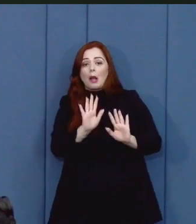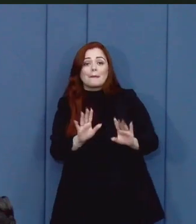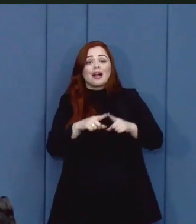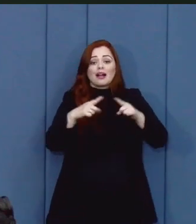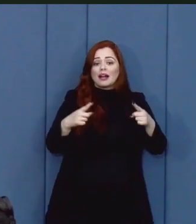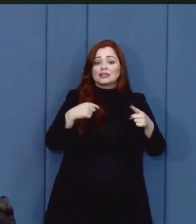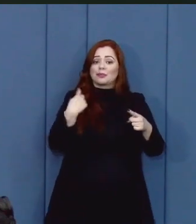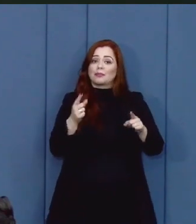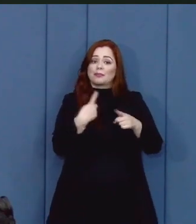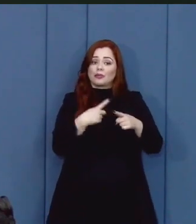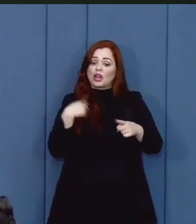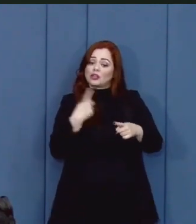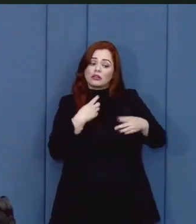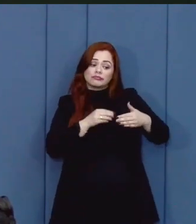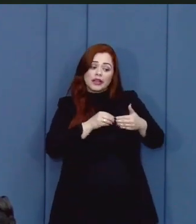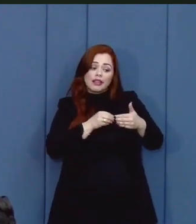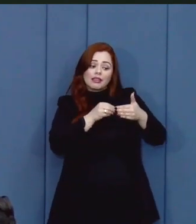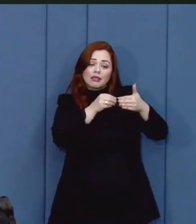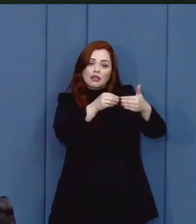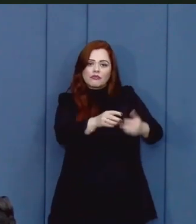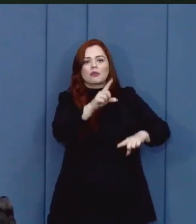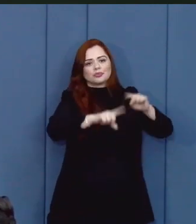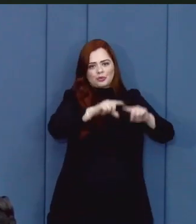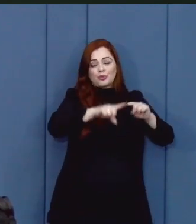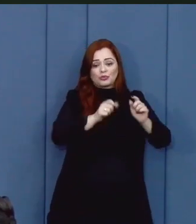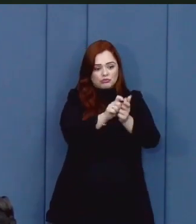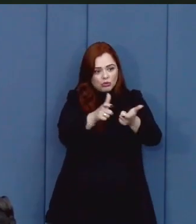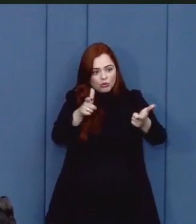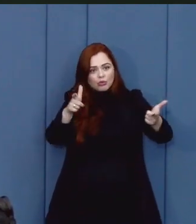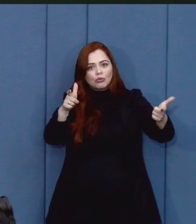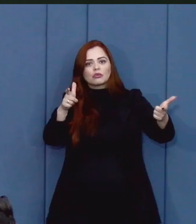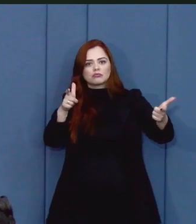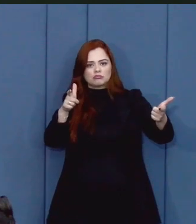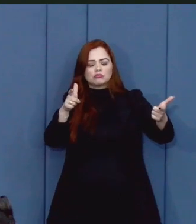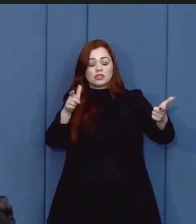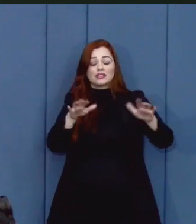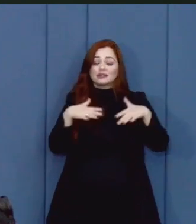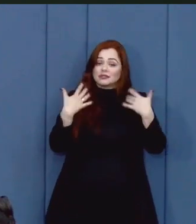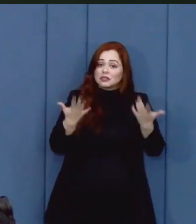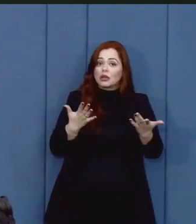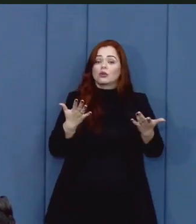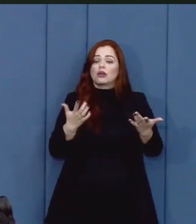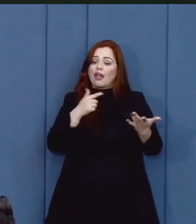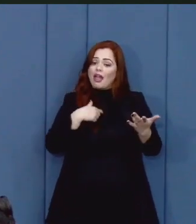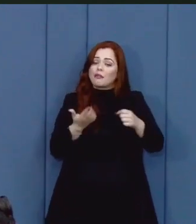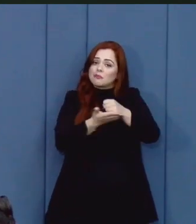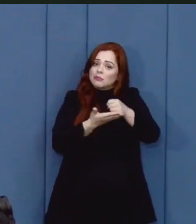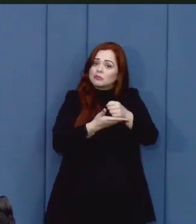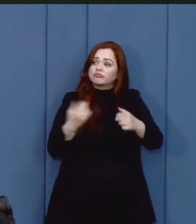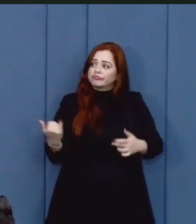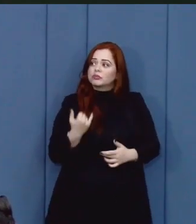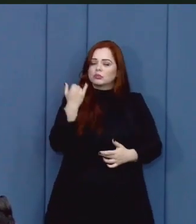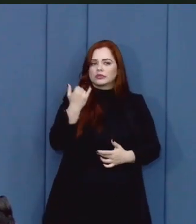porque a gente é exportador, produtor, né? Um país com uma área produtiva muito grande. Então, eu acho essencial.